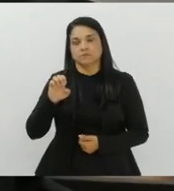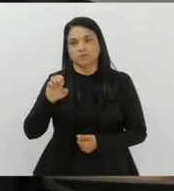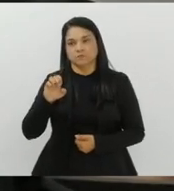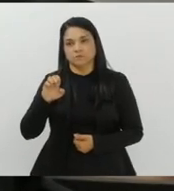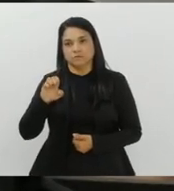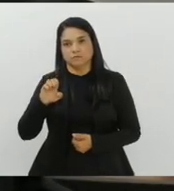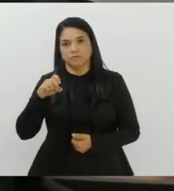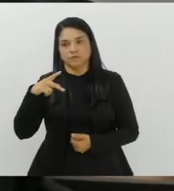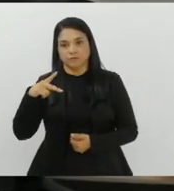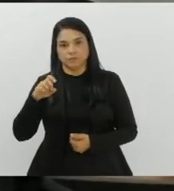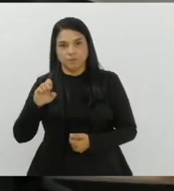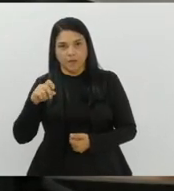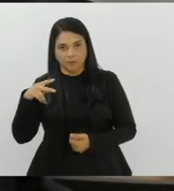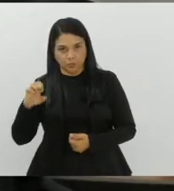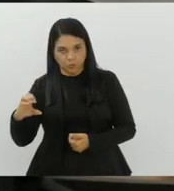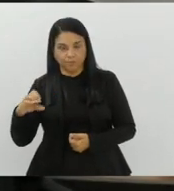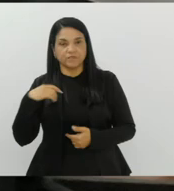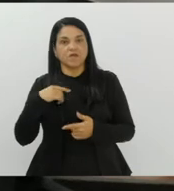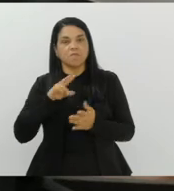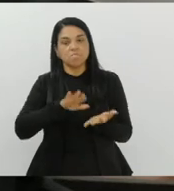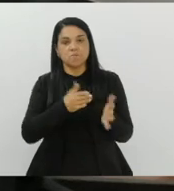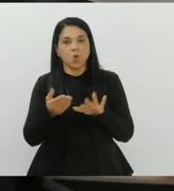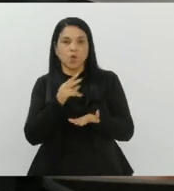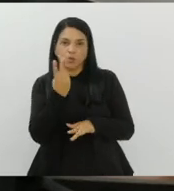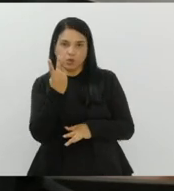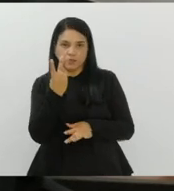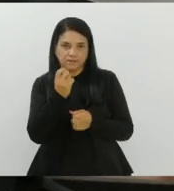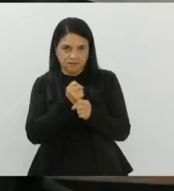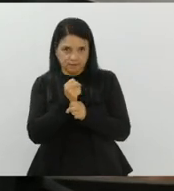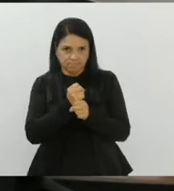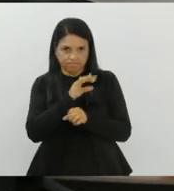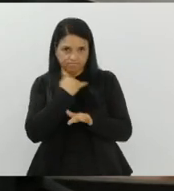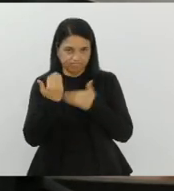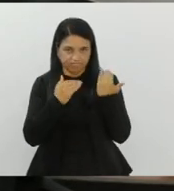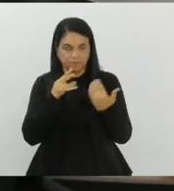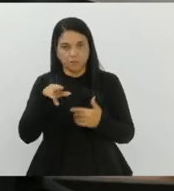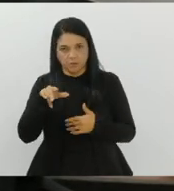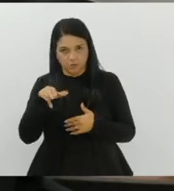e desenvolveu essa condição